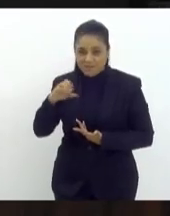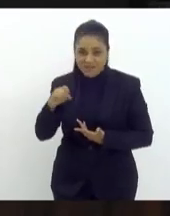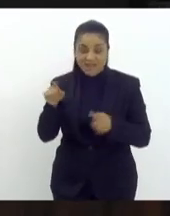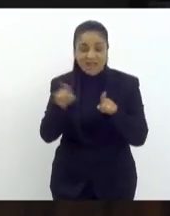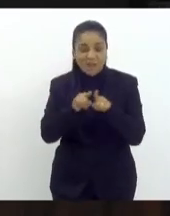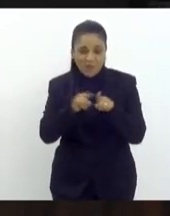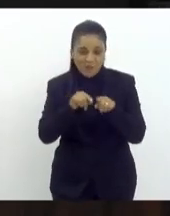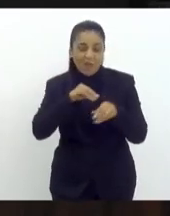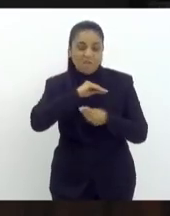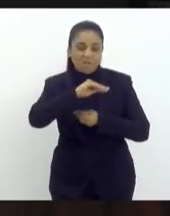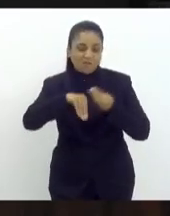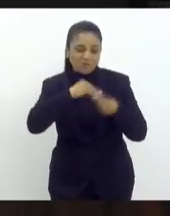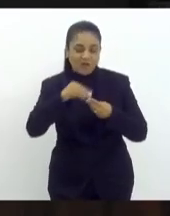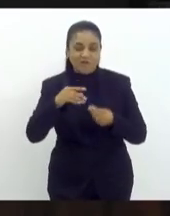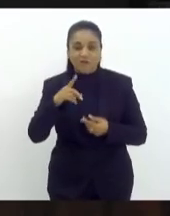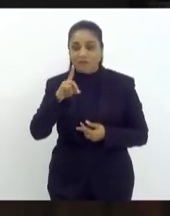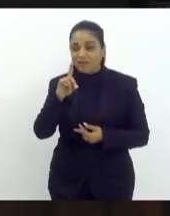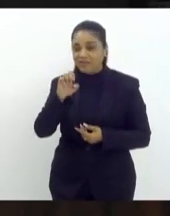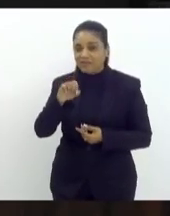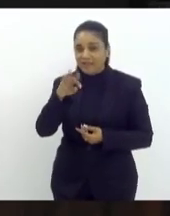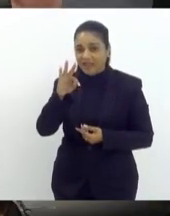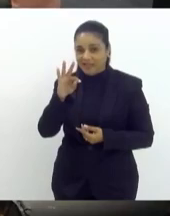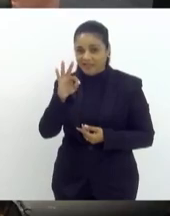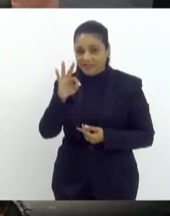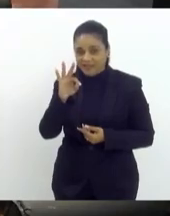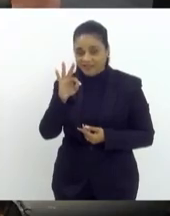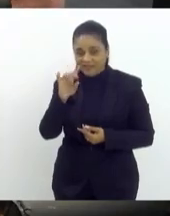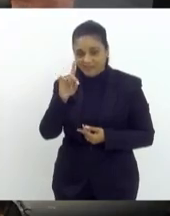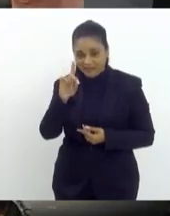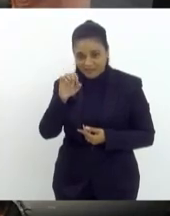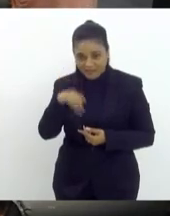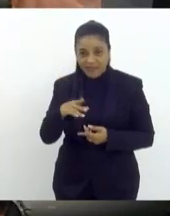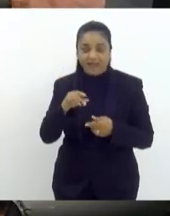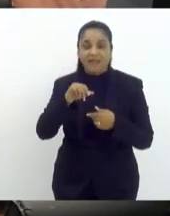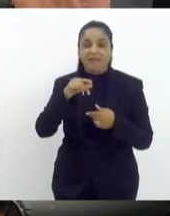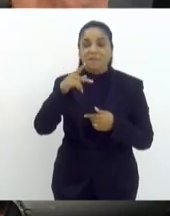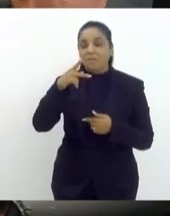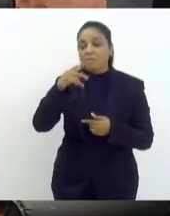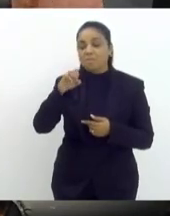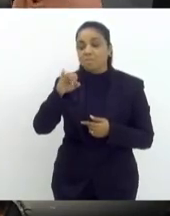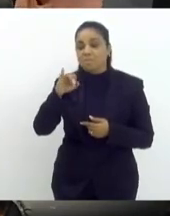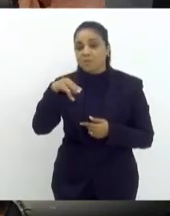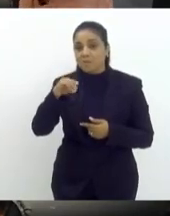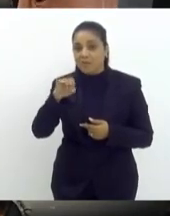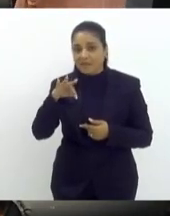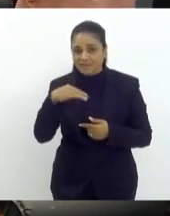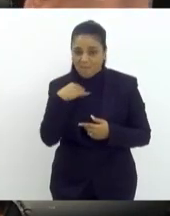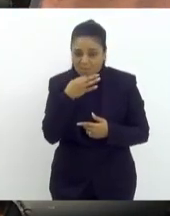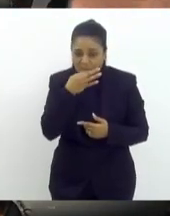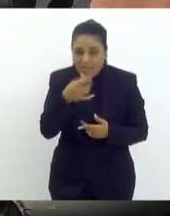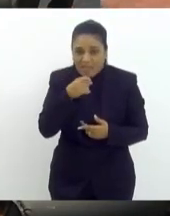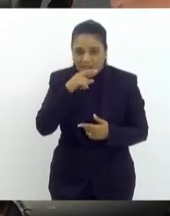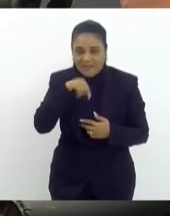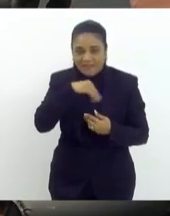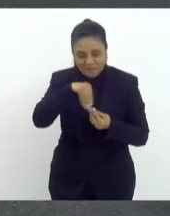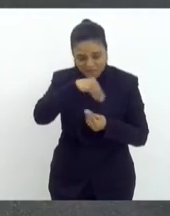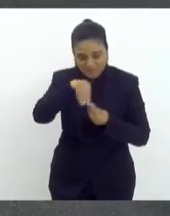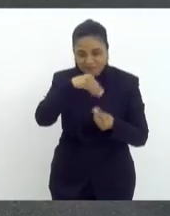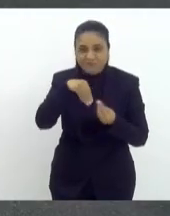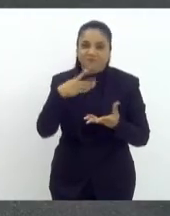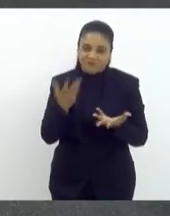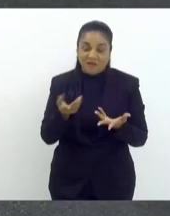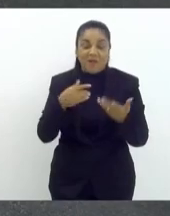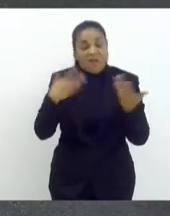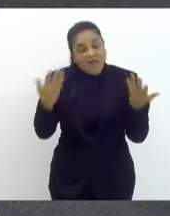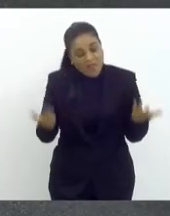dendê e Pimenta muita pimenta guardei todas as parlamentares